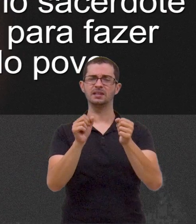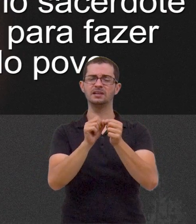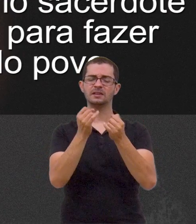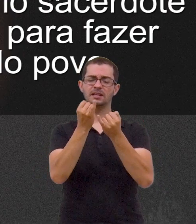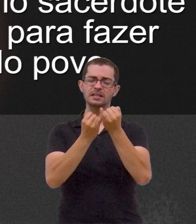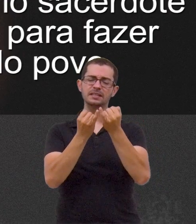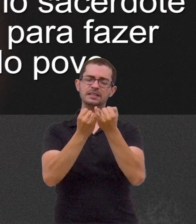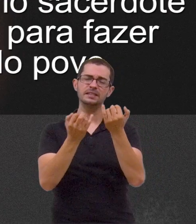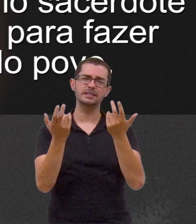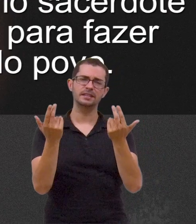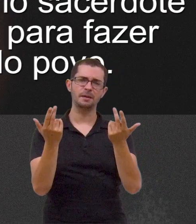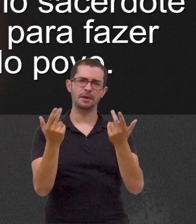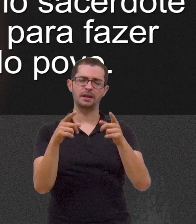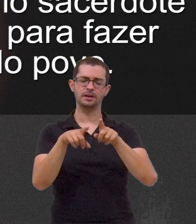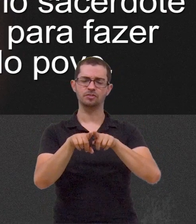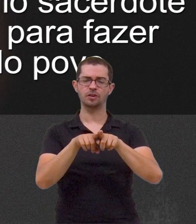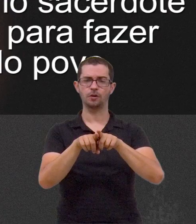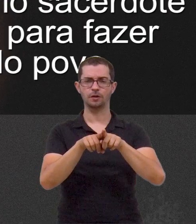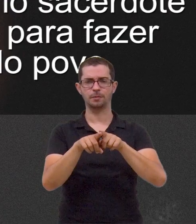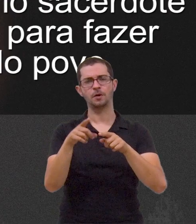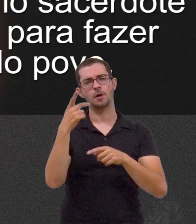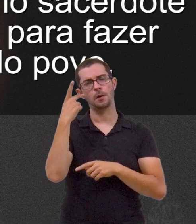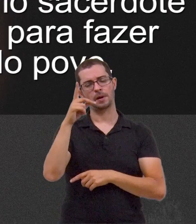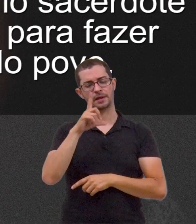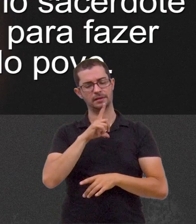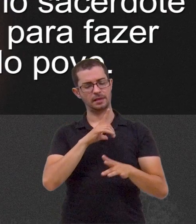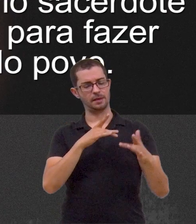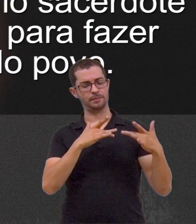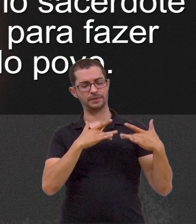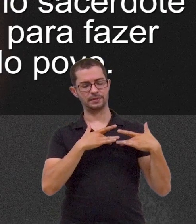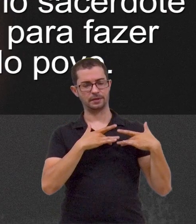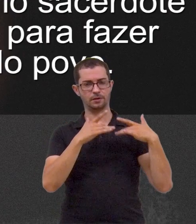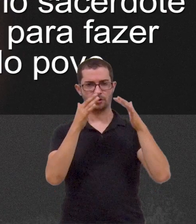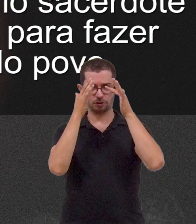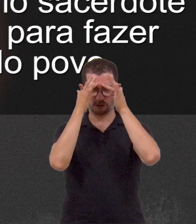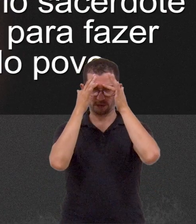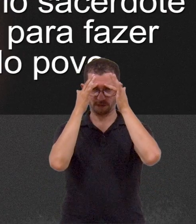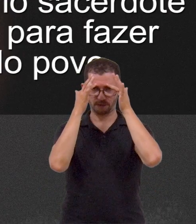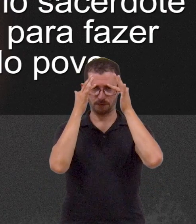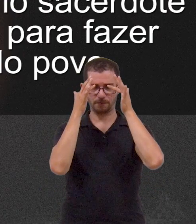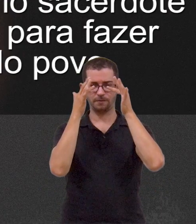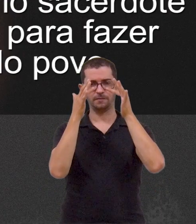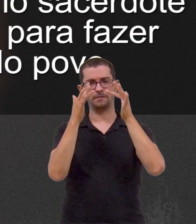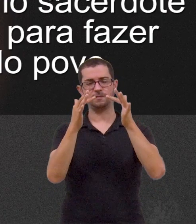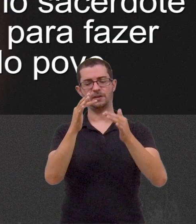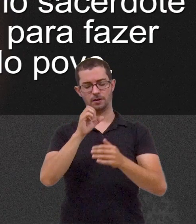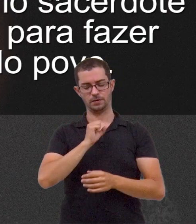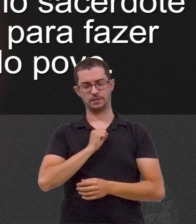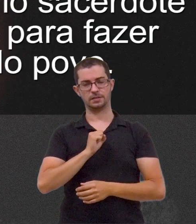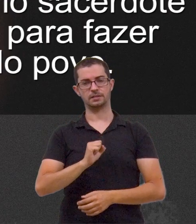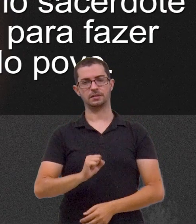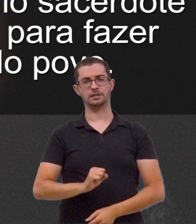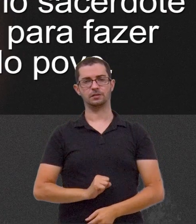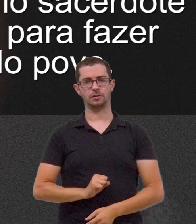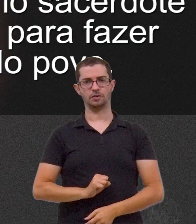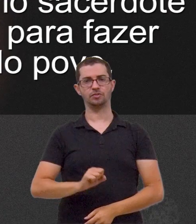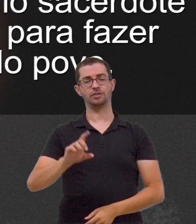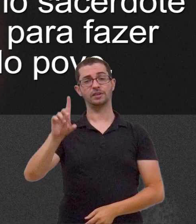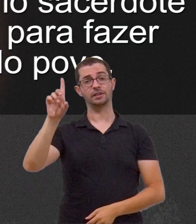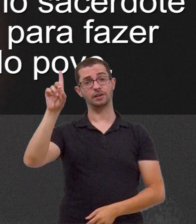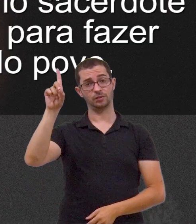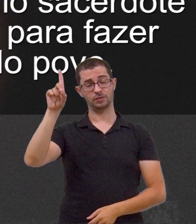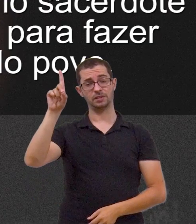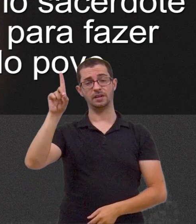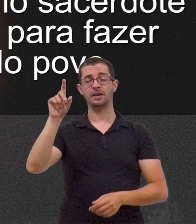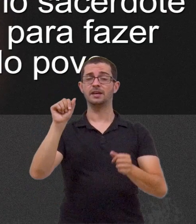aos irmãos, para ser misericordioso e fiel sumo sacerdote nas coisas referentes a Deus e para